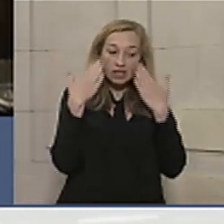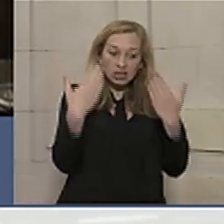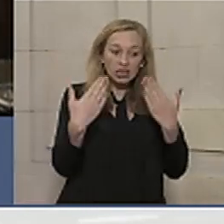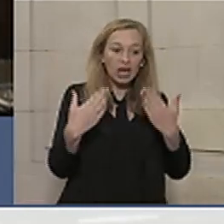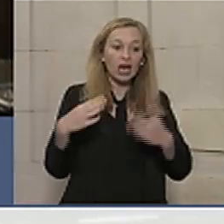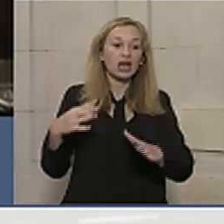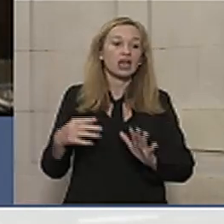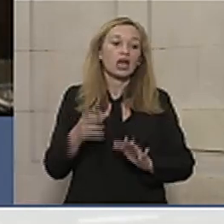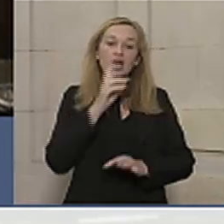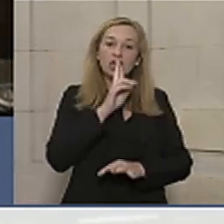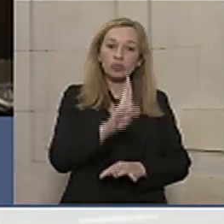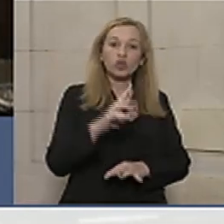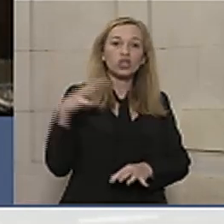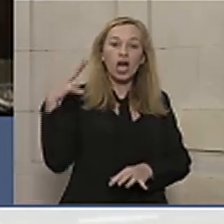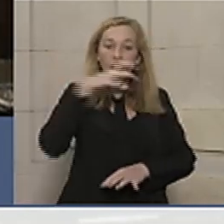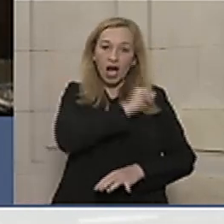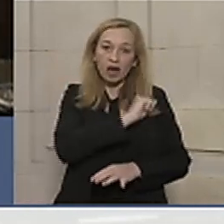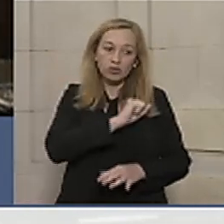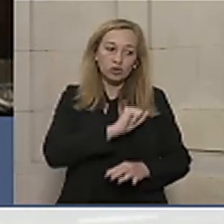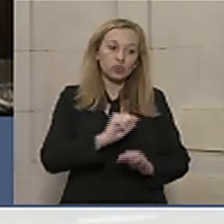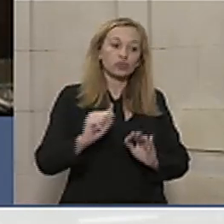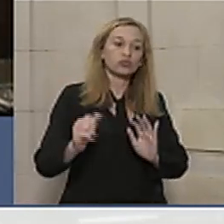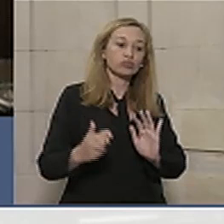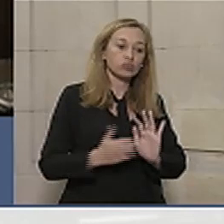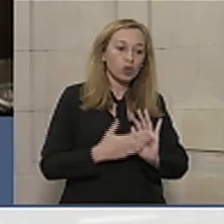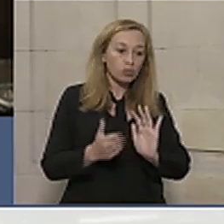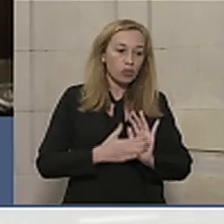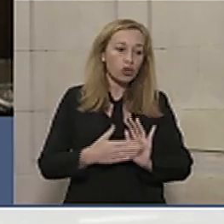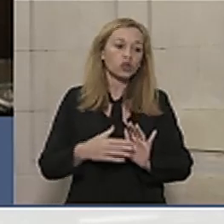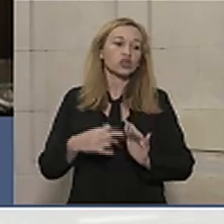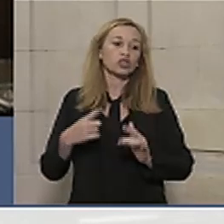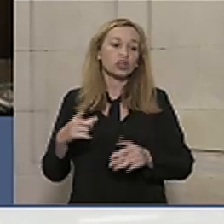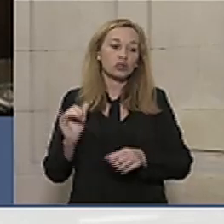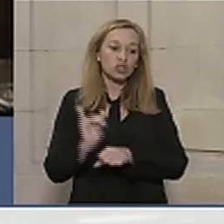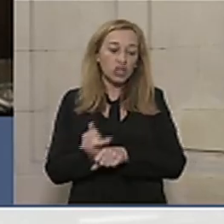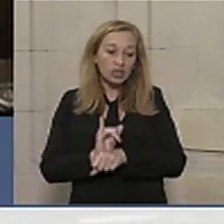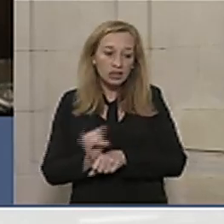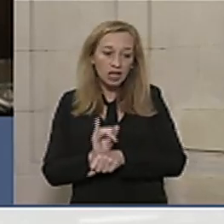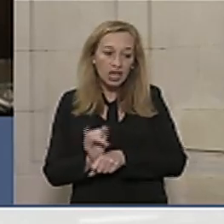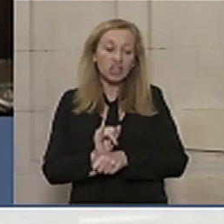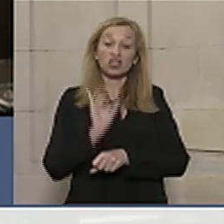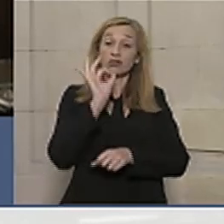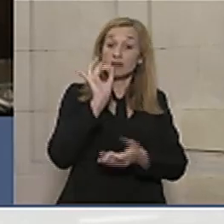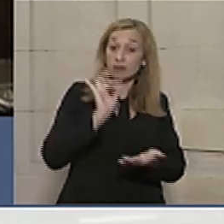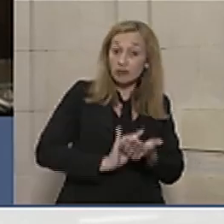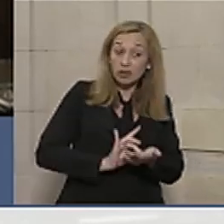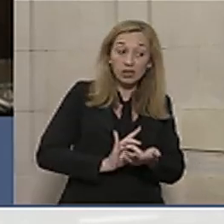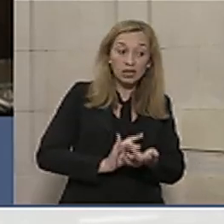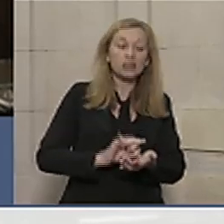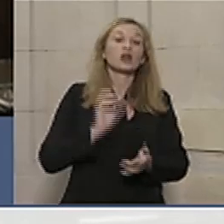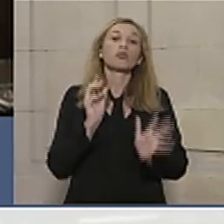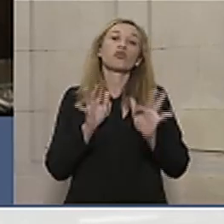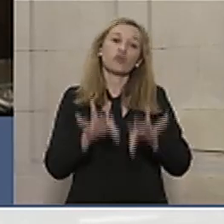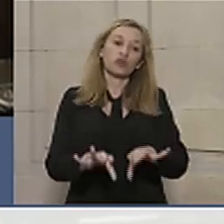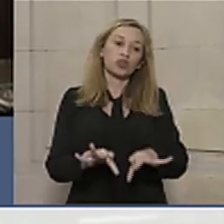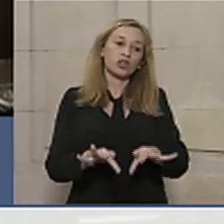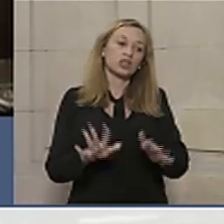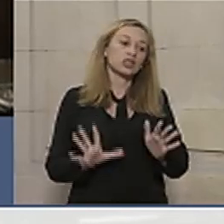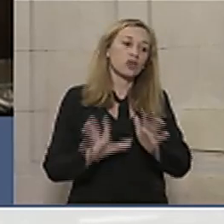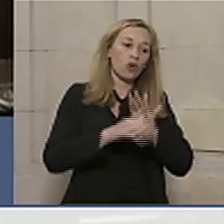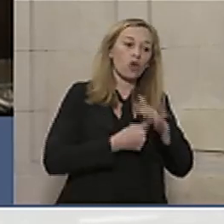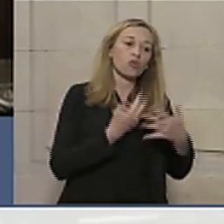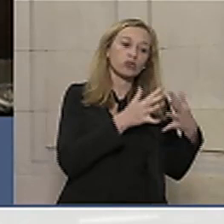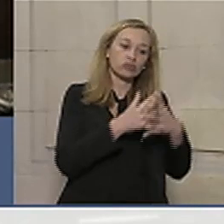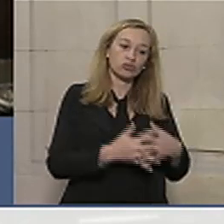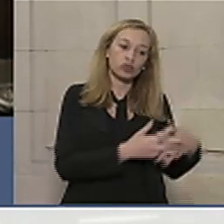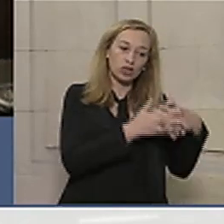respostas urgentes, estabelecidas com critério, com lógica, com ações concretas para pôr fim a essa sangria que